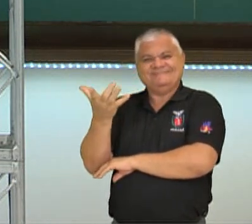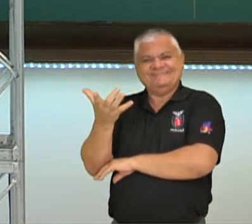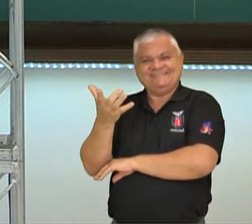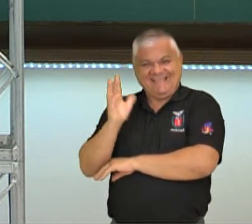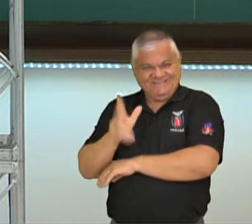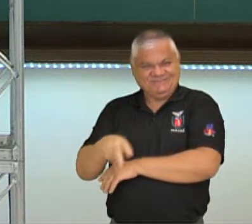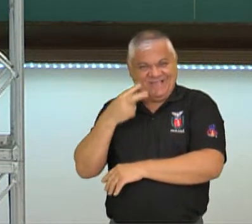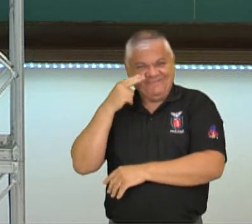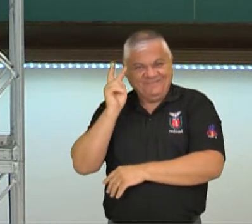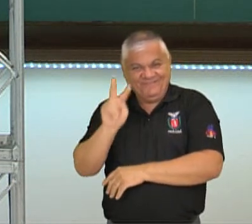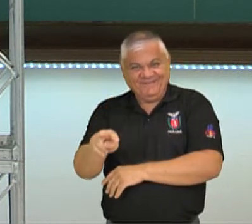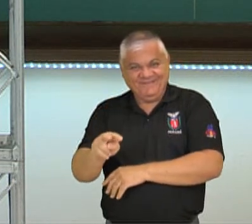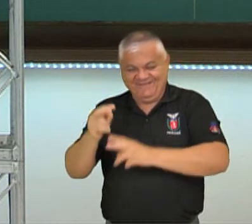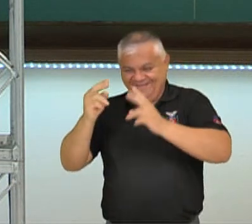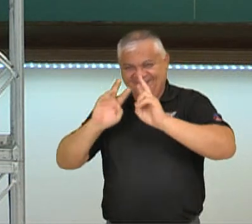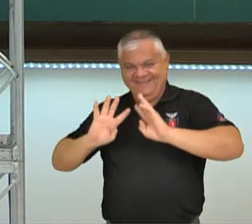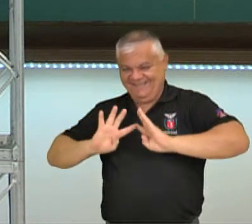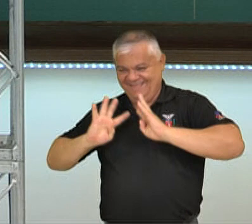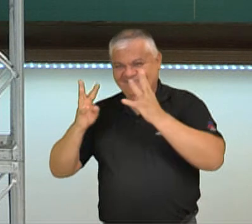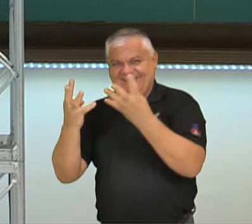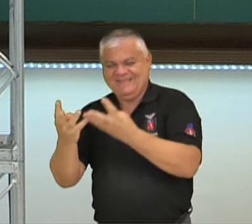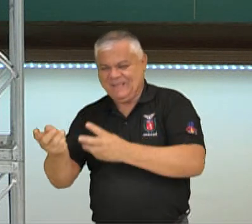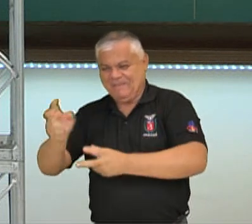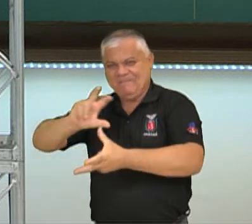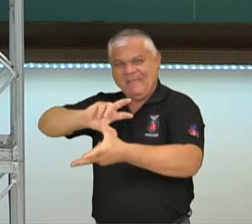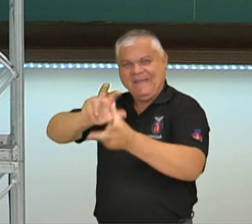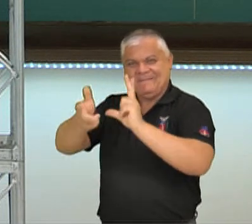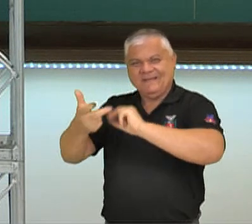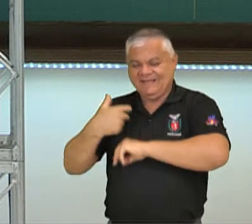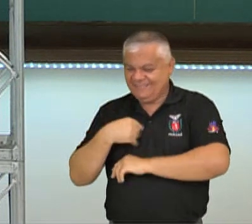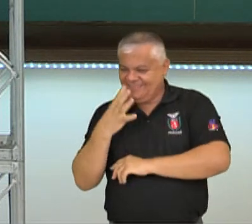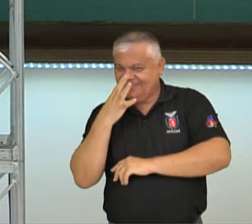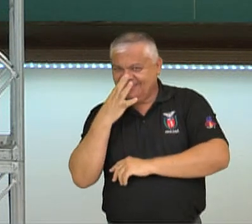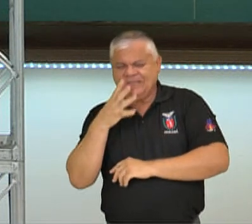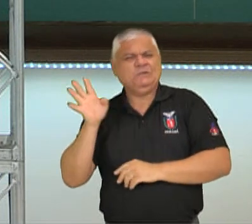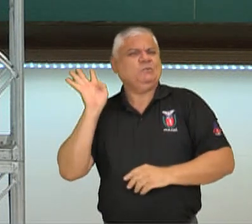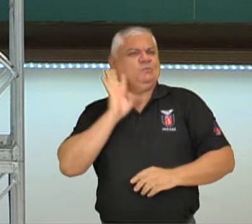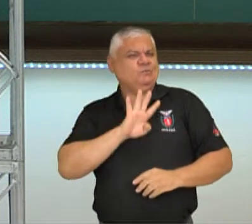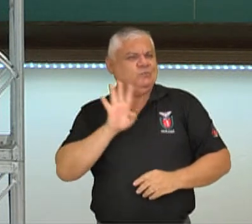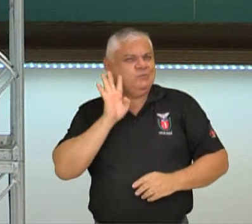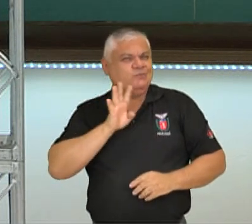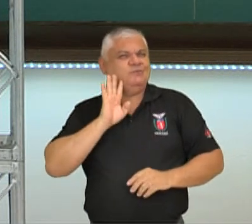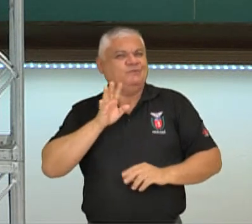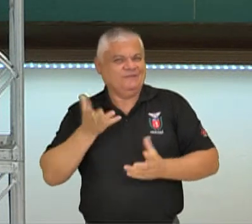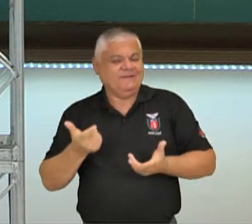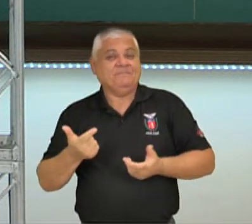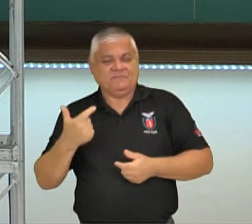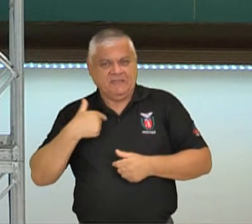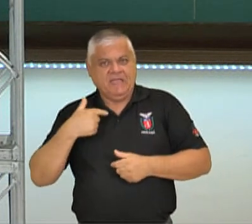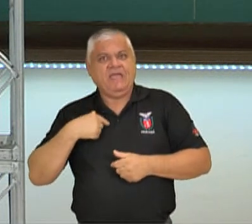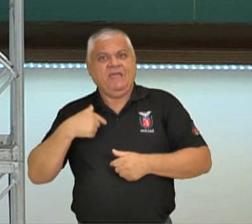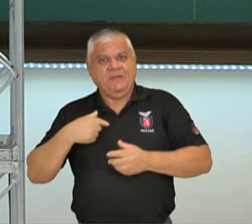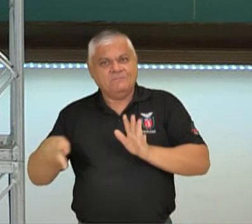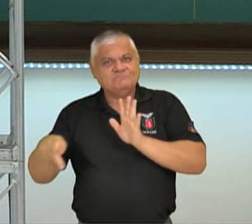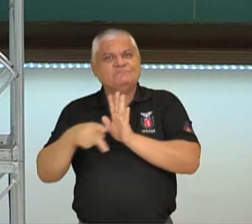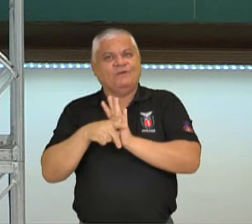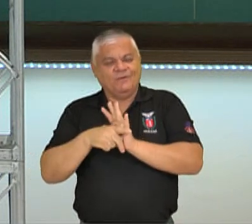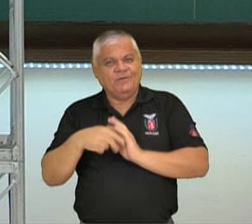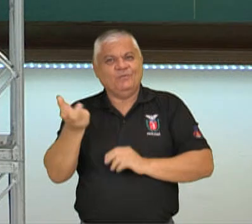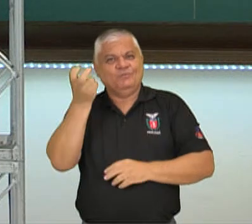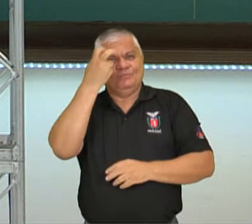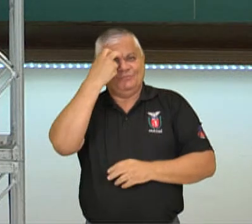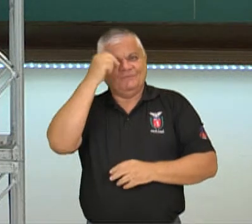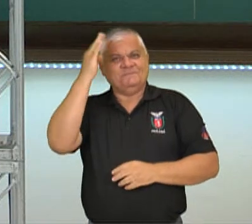já parou para assistir uma roda de capoeira? É algo muito bacana de se ver, tá? Uma das manifestações culturais